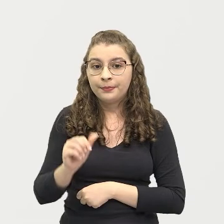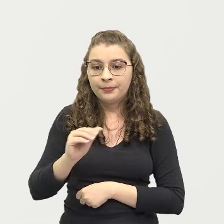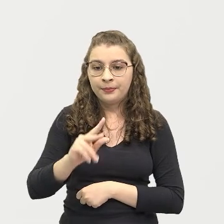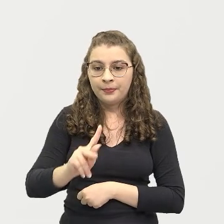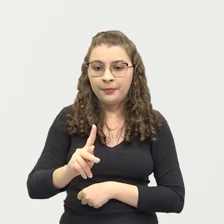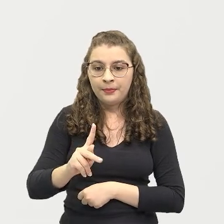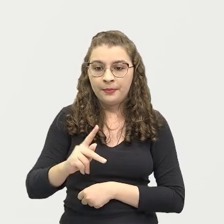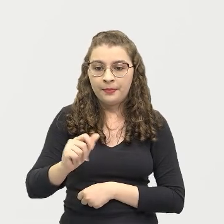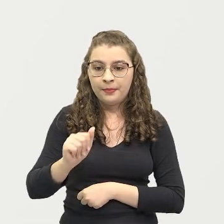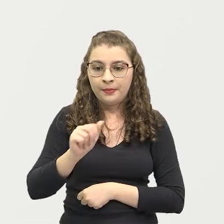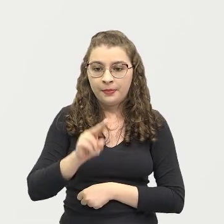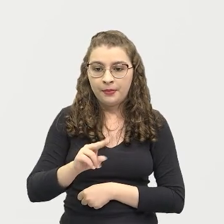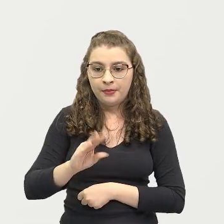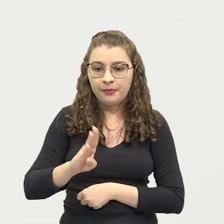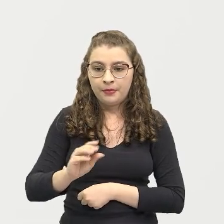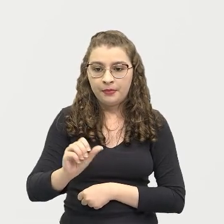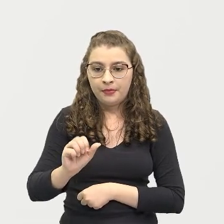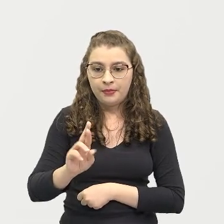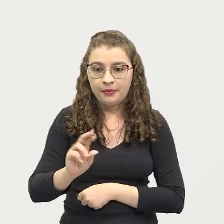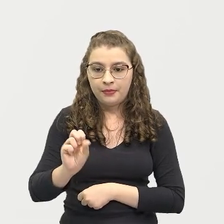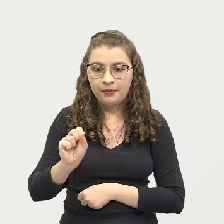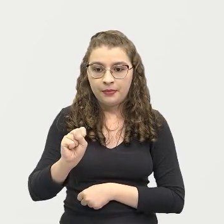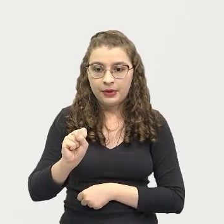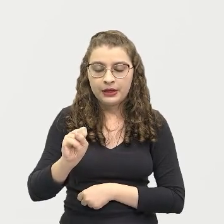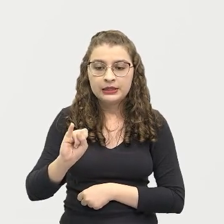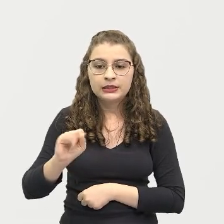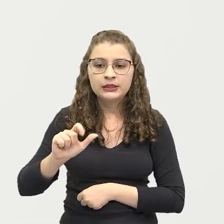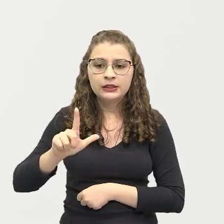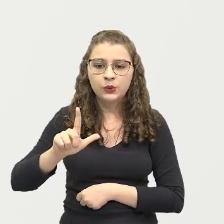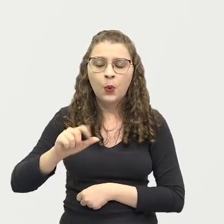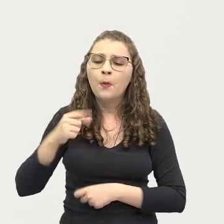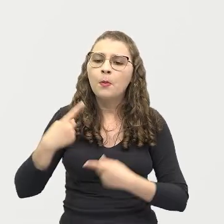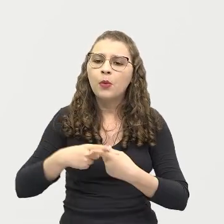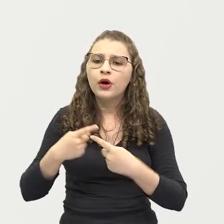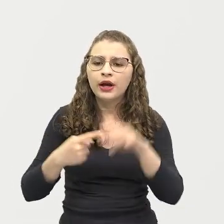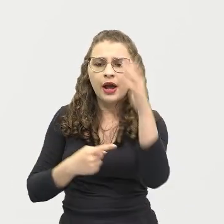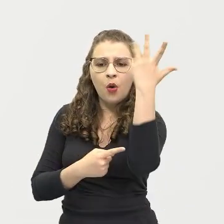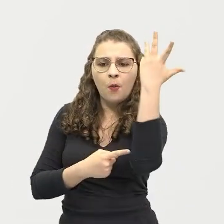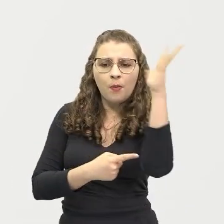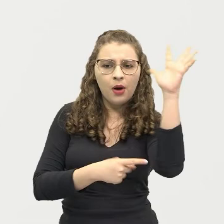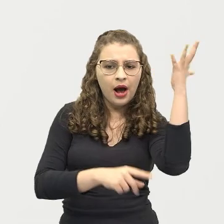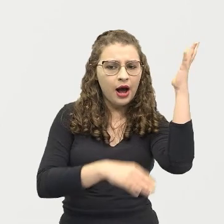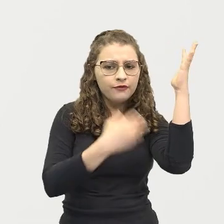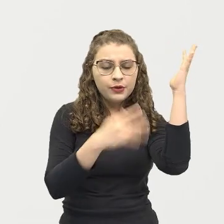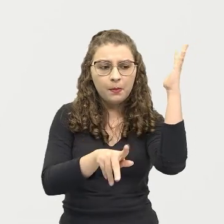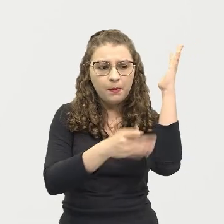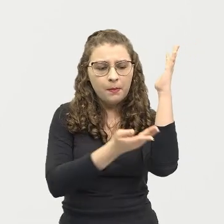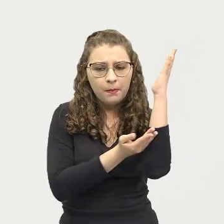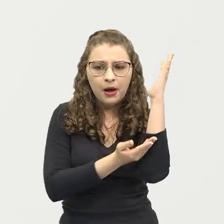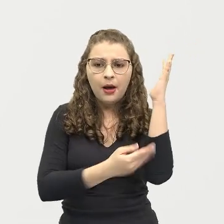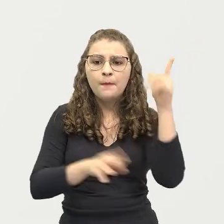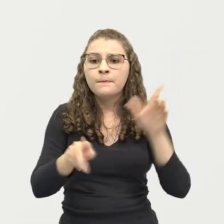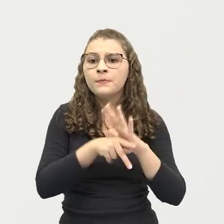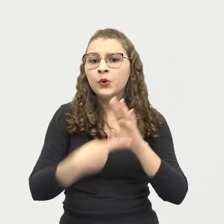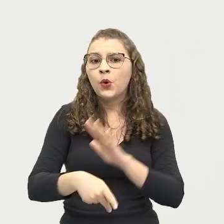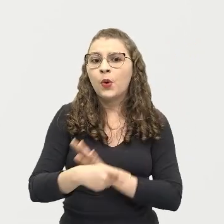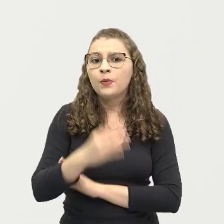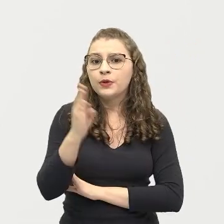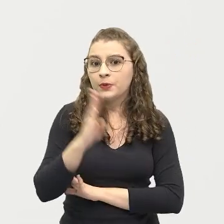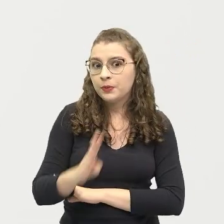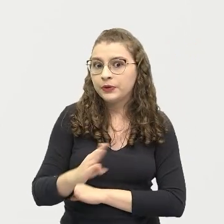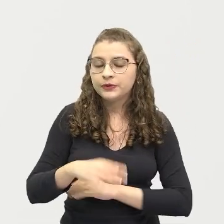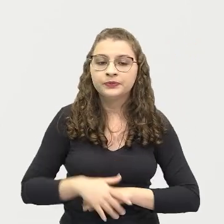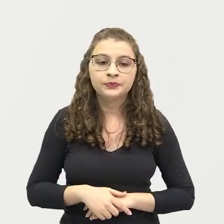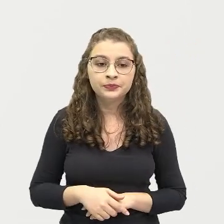primeiro produto de exportação brasileiro. Temos o manifesto Nhangaçu Verde Amarelo, que era